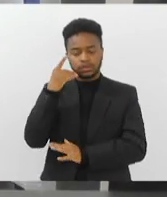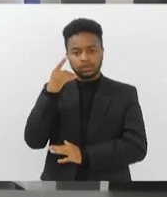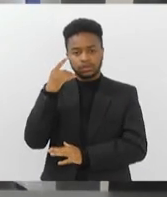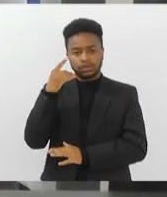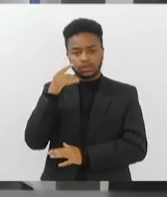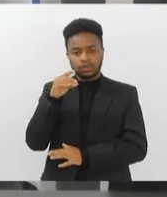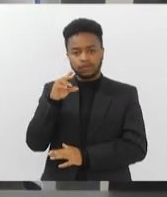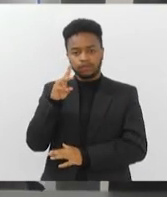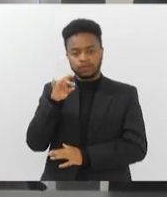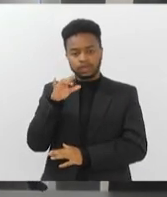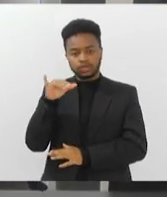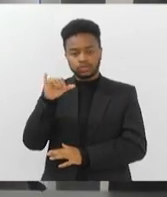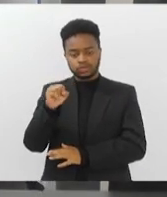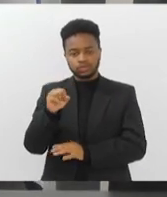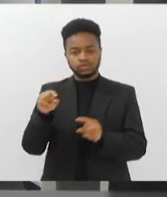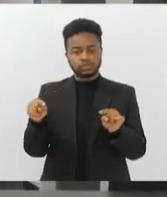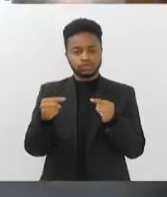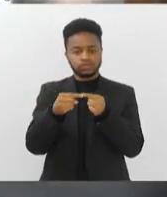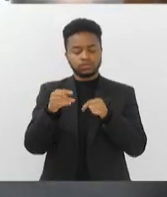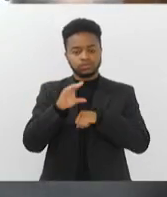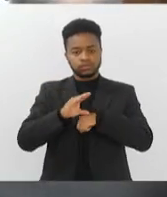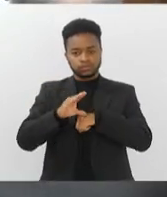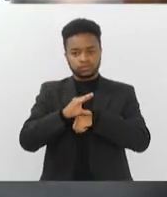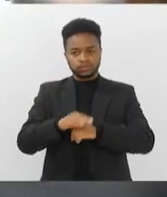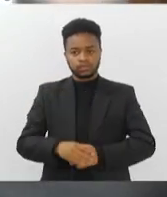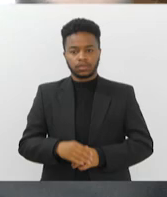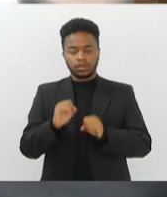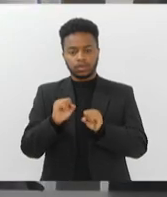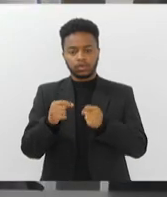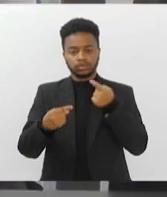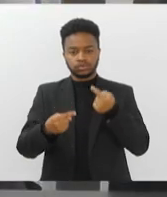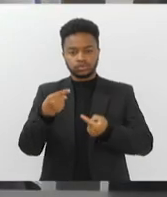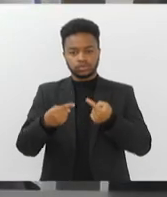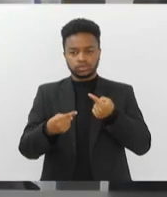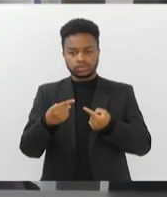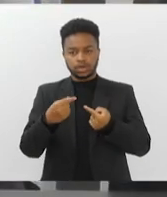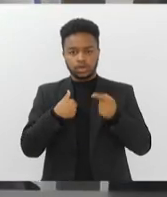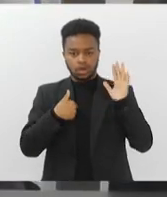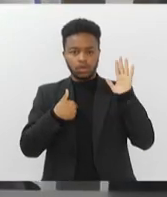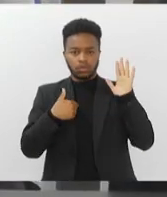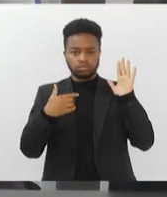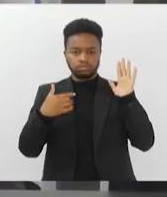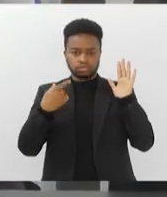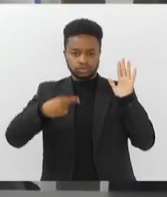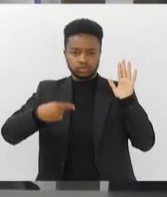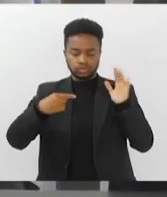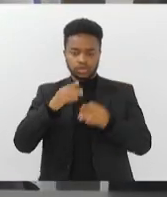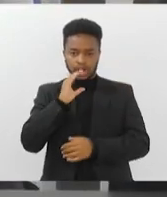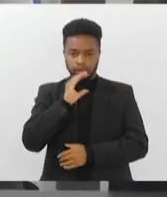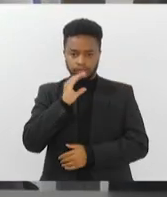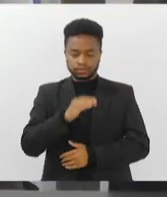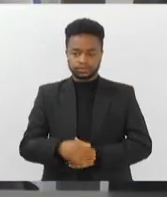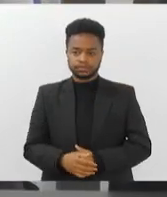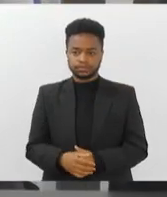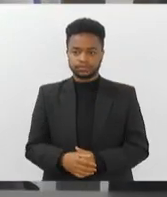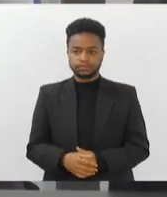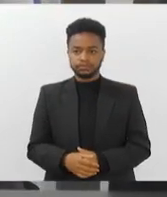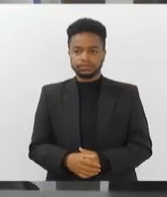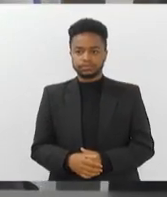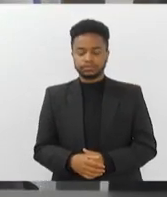presidente, parecer pela constitucionalidade. Em discussão. Eu quero discutir a matéria aqui rapidamente.